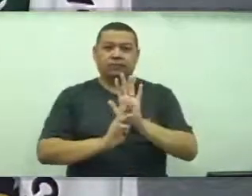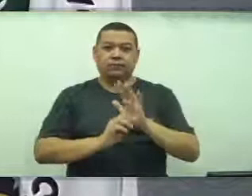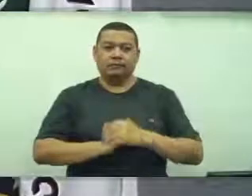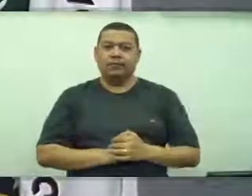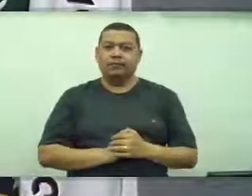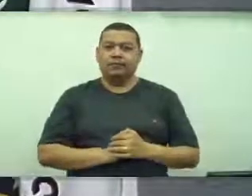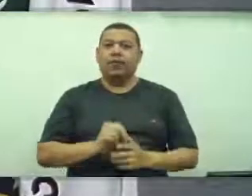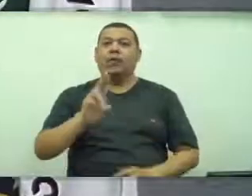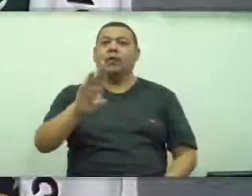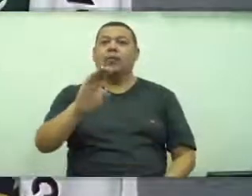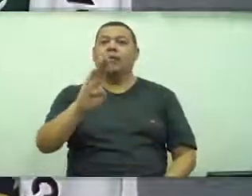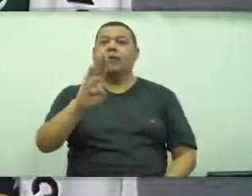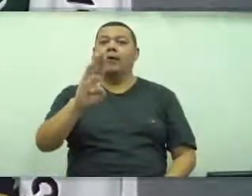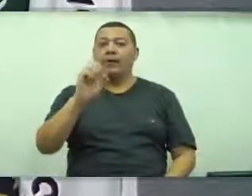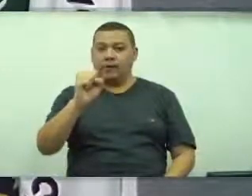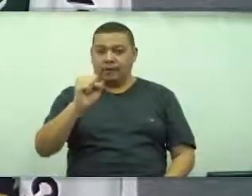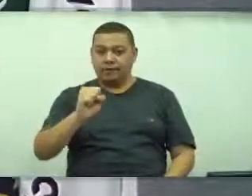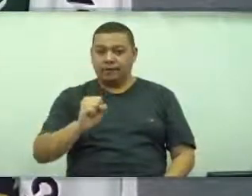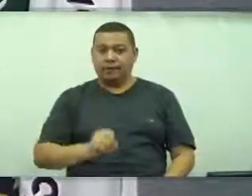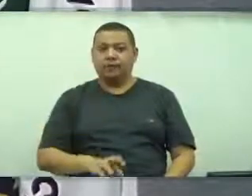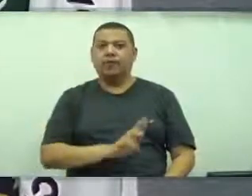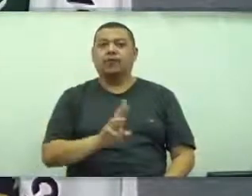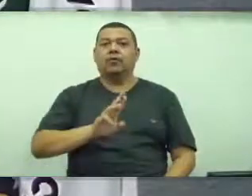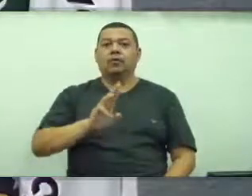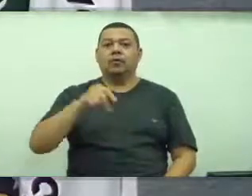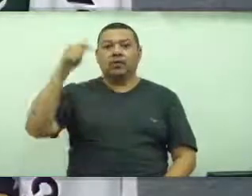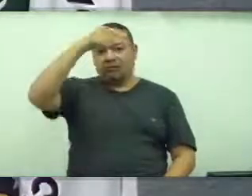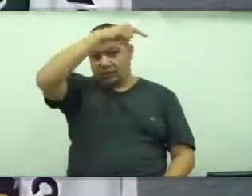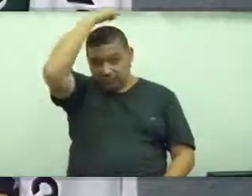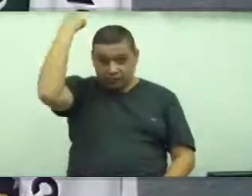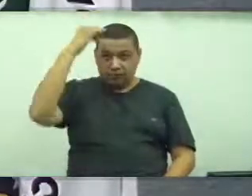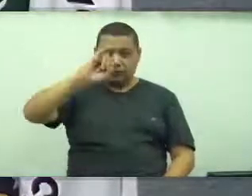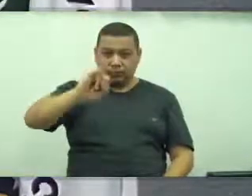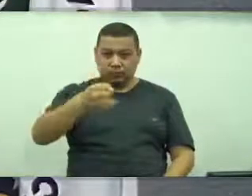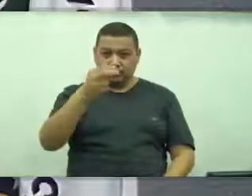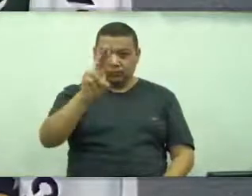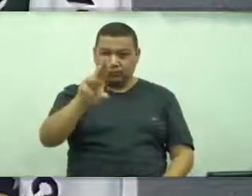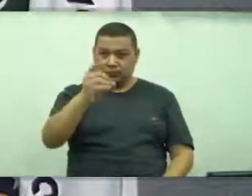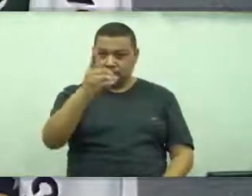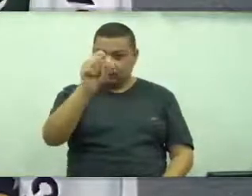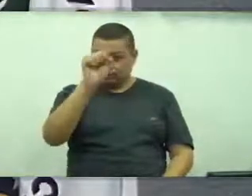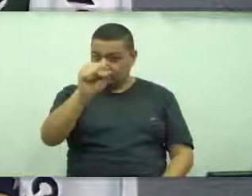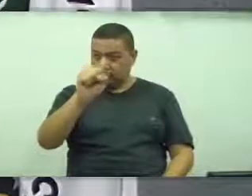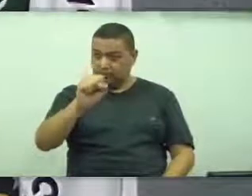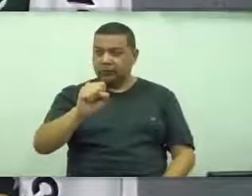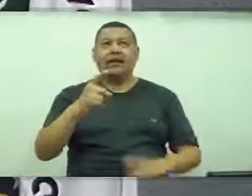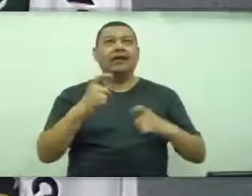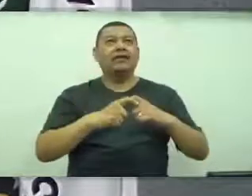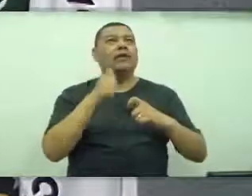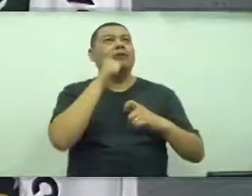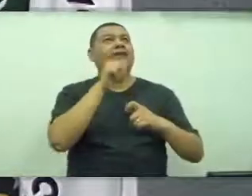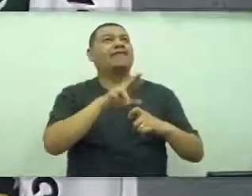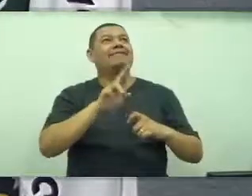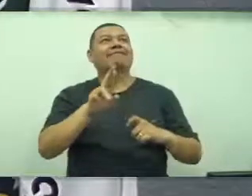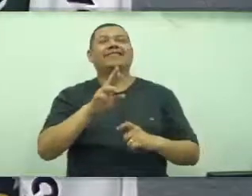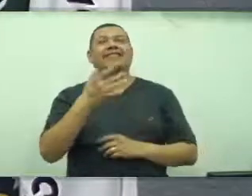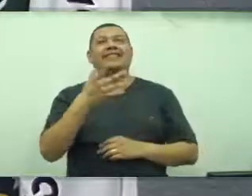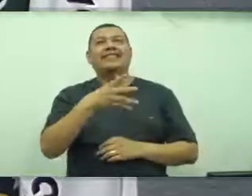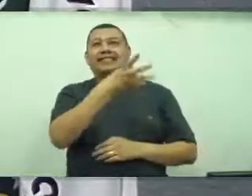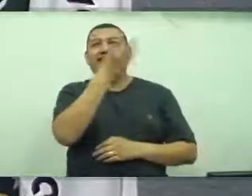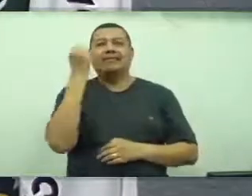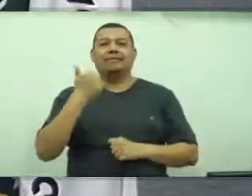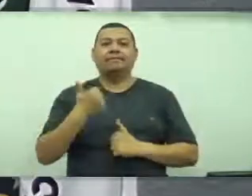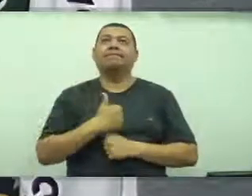na UBS, São Judas Tadeu, a doutora, e agora me fugiu o nome da doutora, que ali atende a